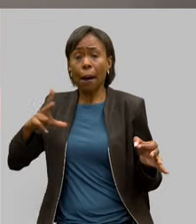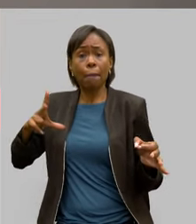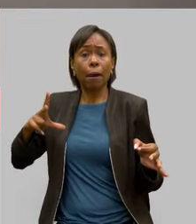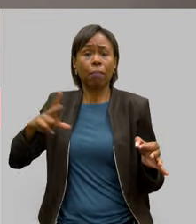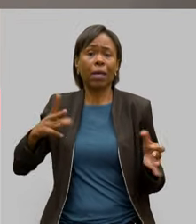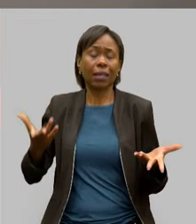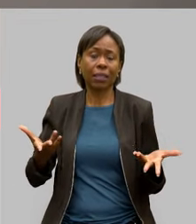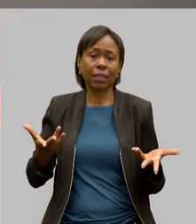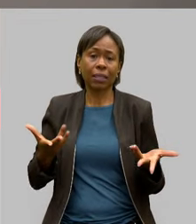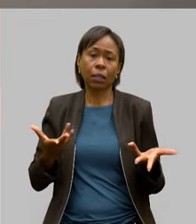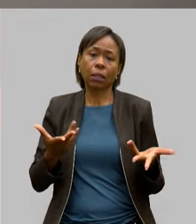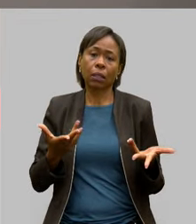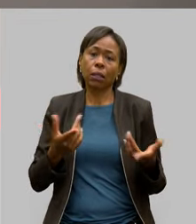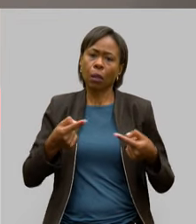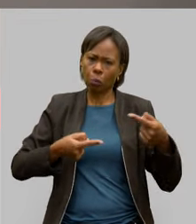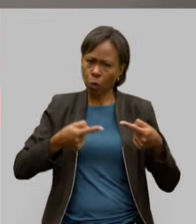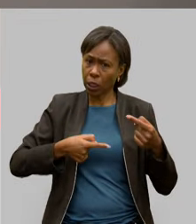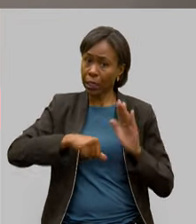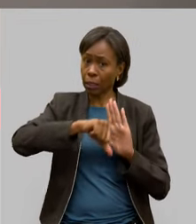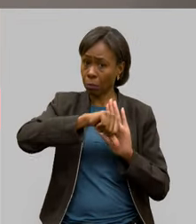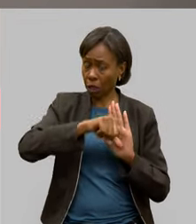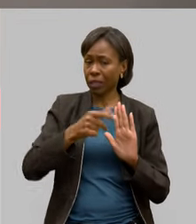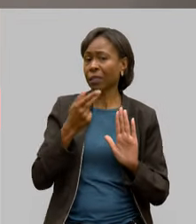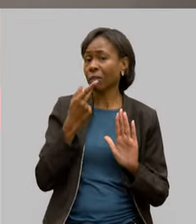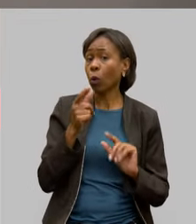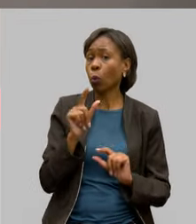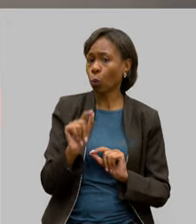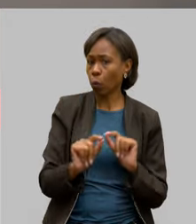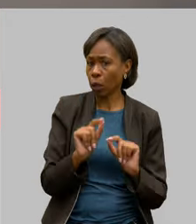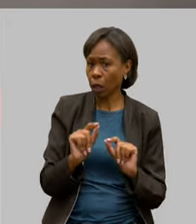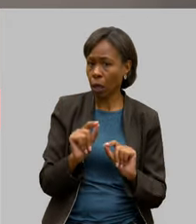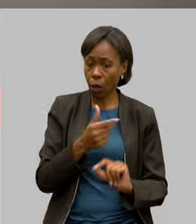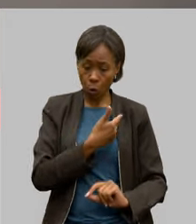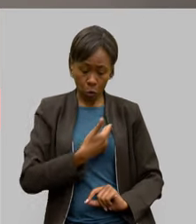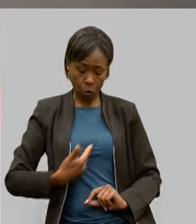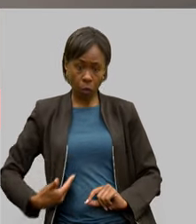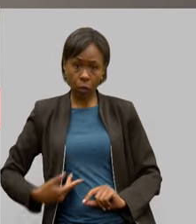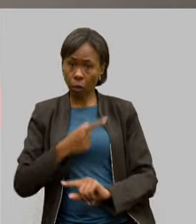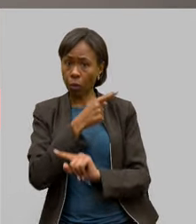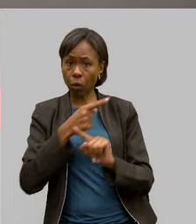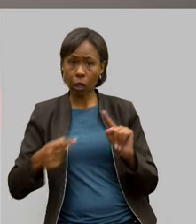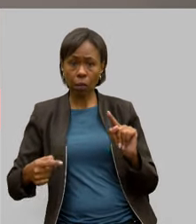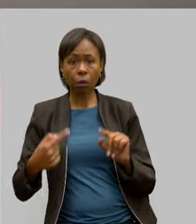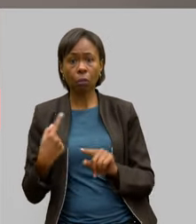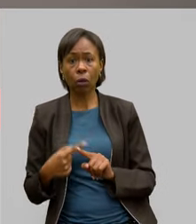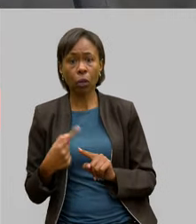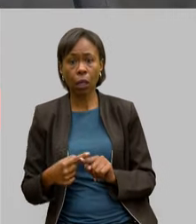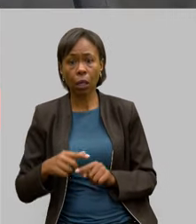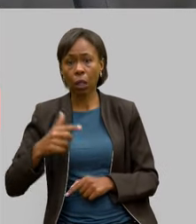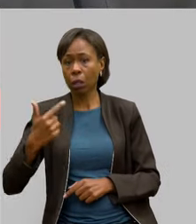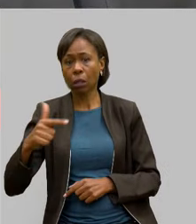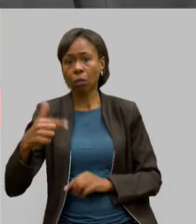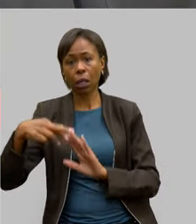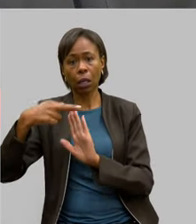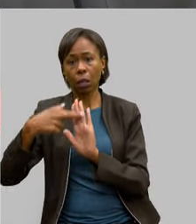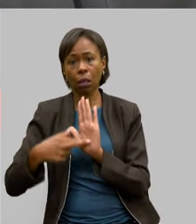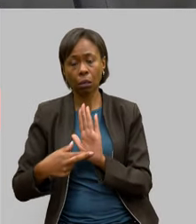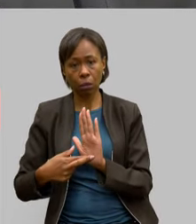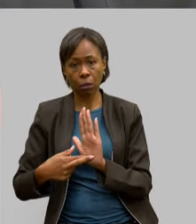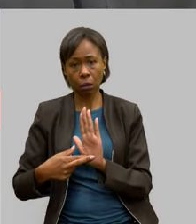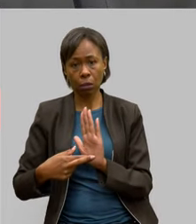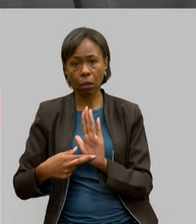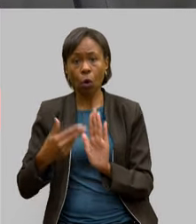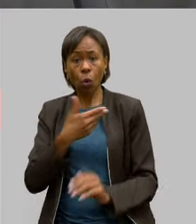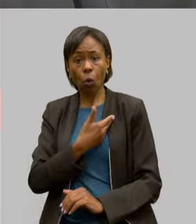criminal a gente costuma dizer que o que o estado proíbe ele não regula então o Estado está abrindo mão de regular